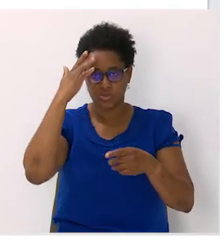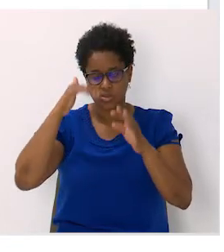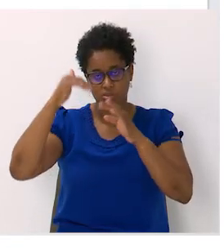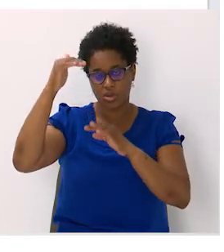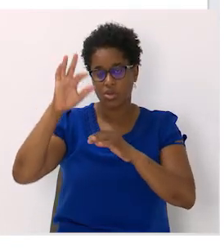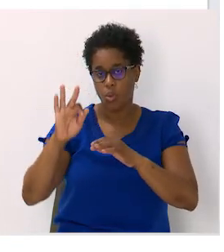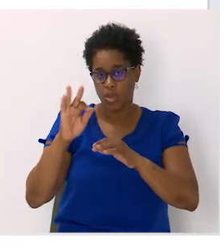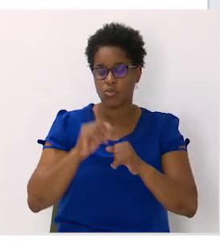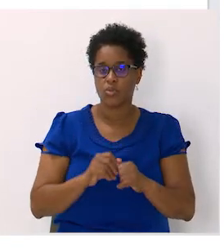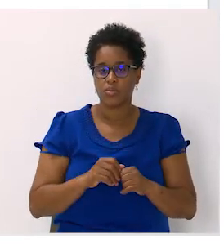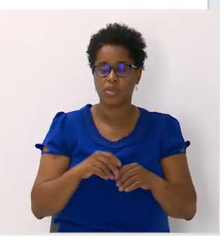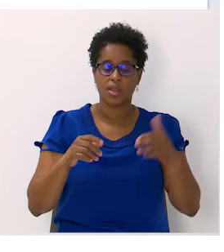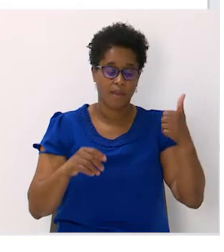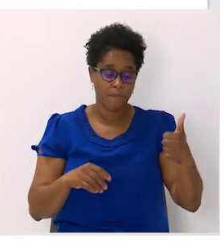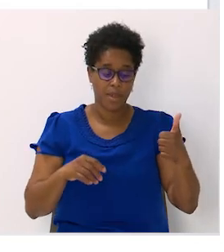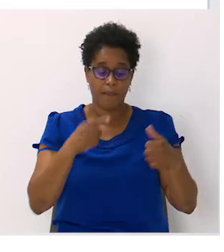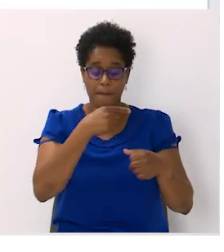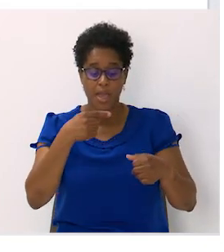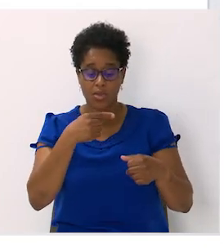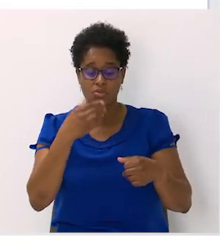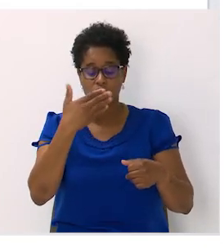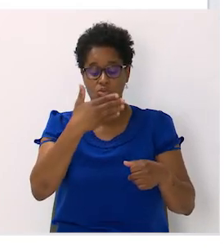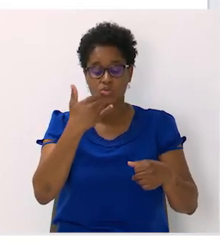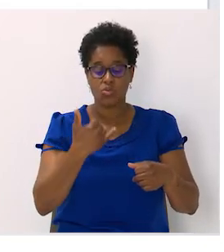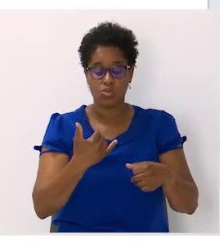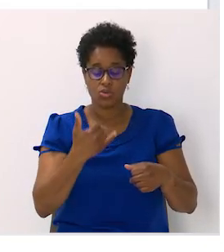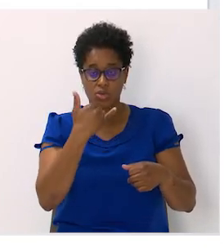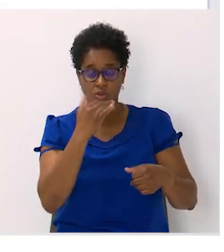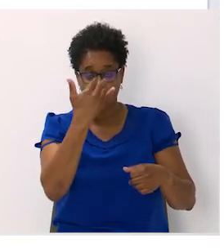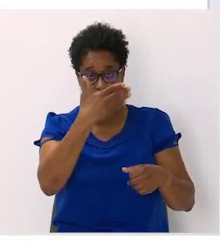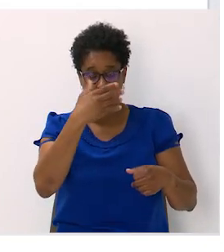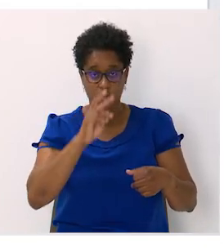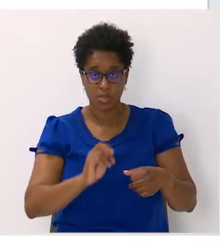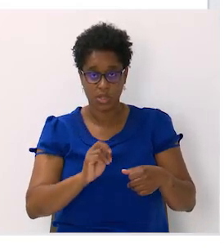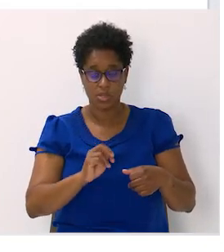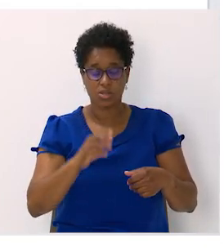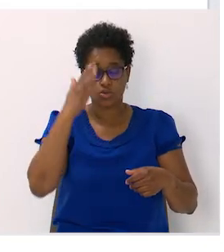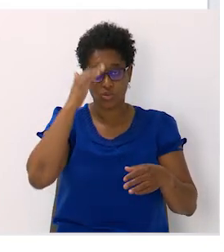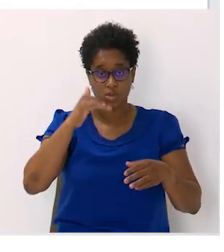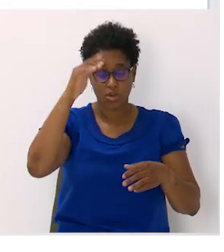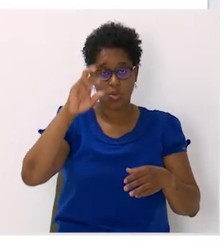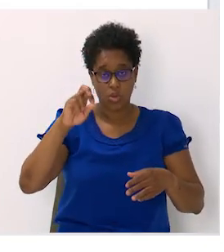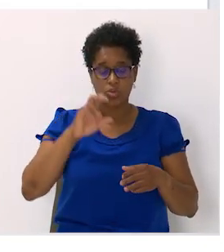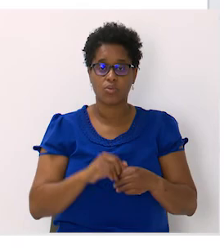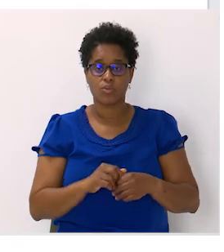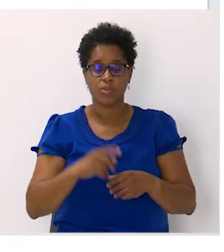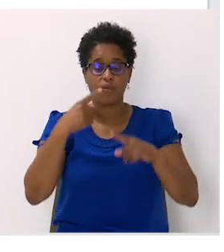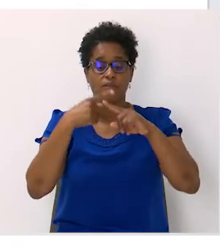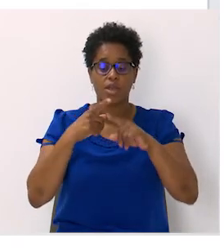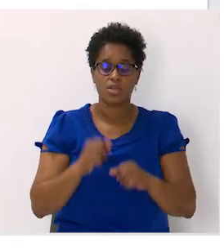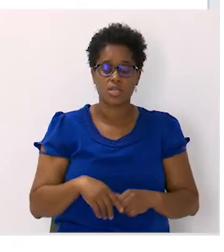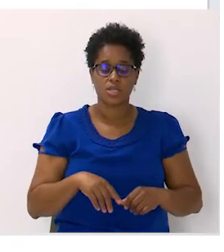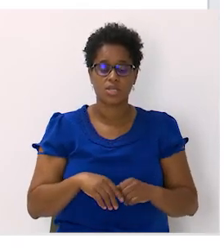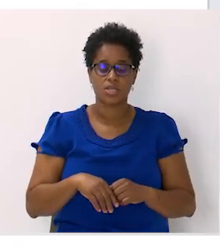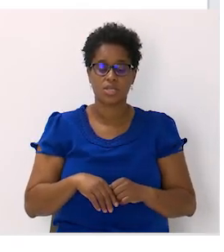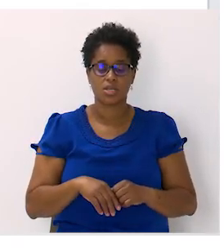expoente 4. A linha B, menos 1 sobre 3 expoente 8 vezes